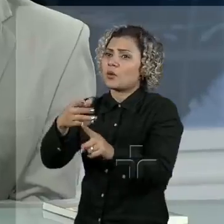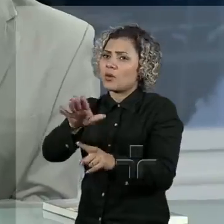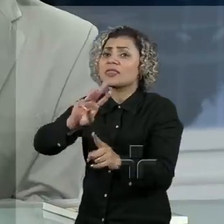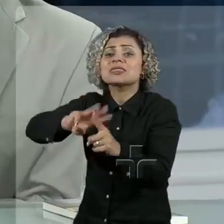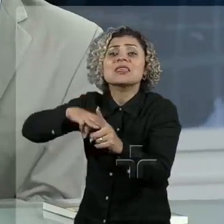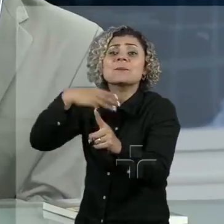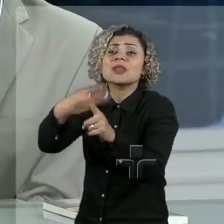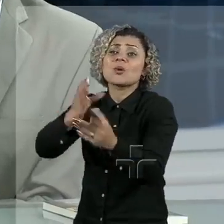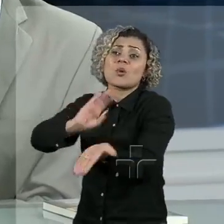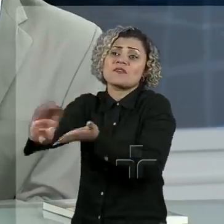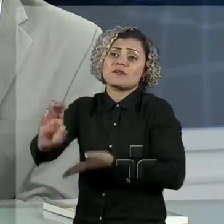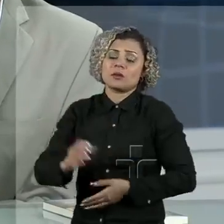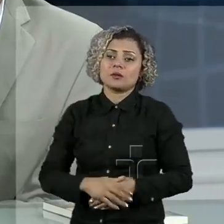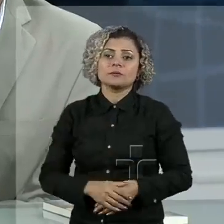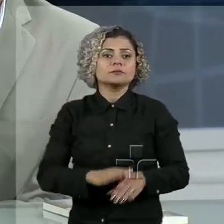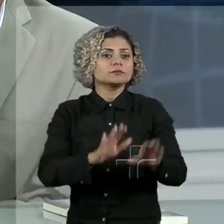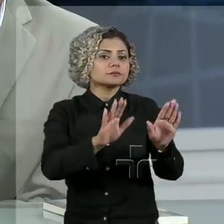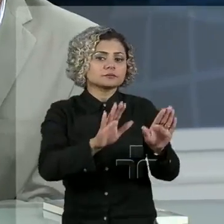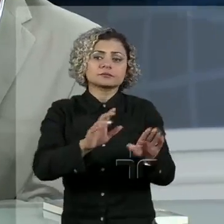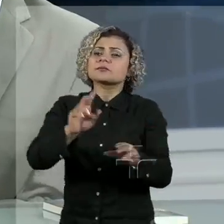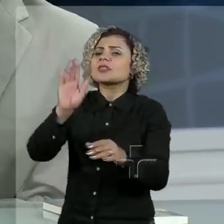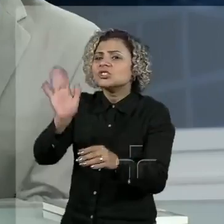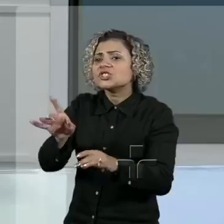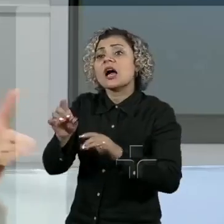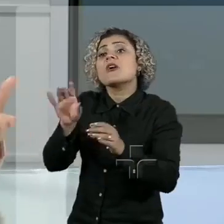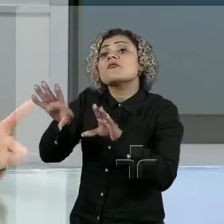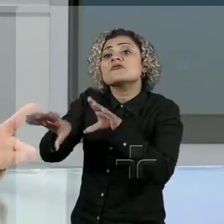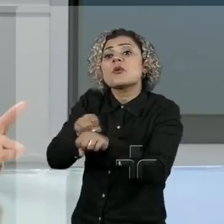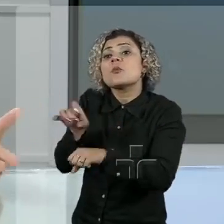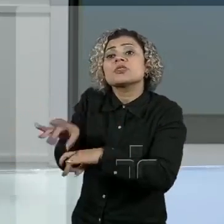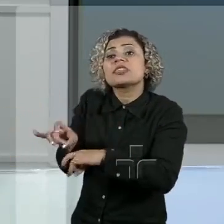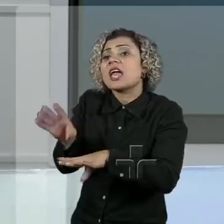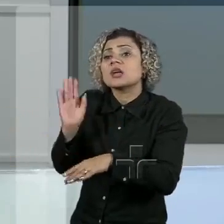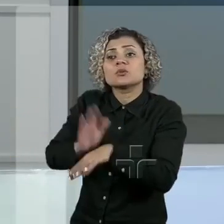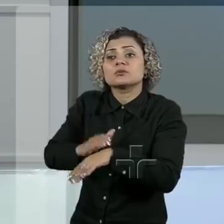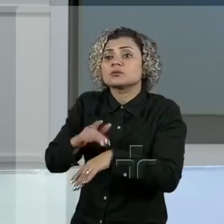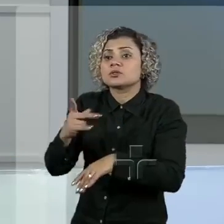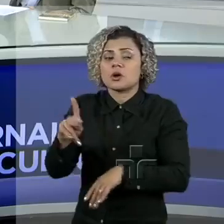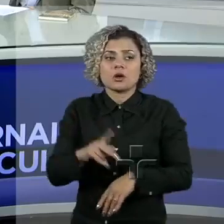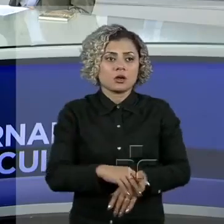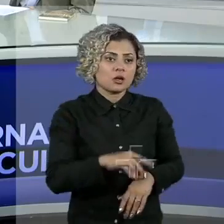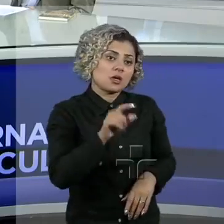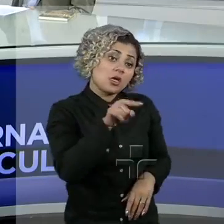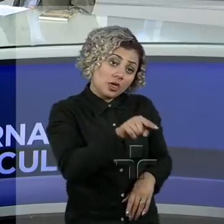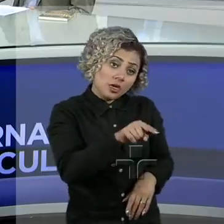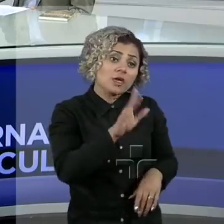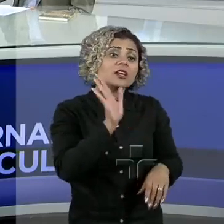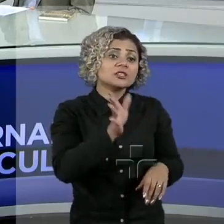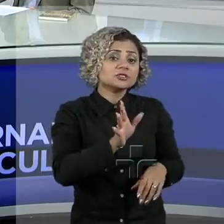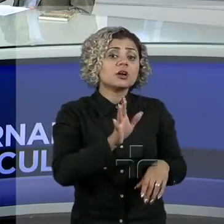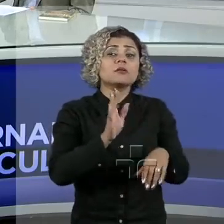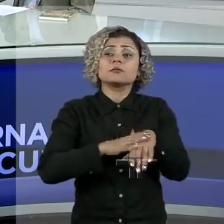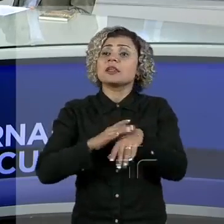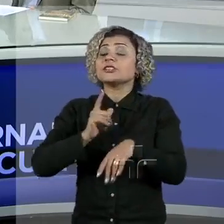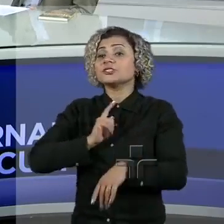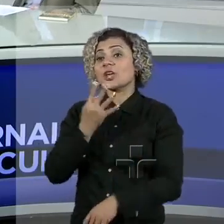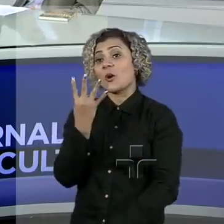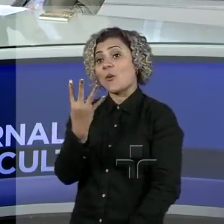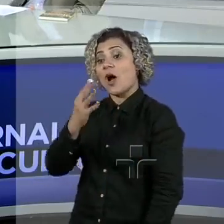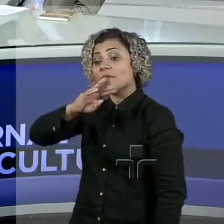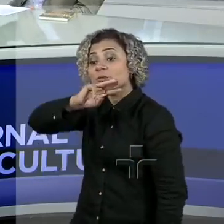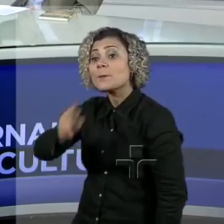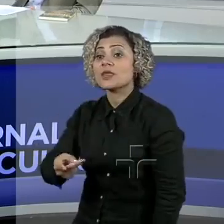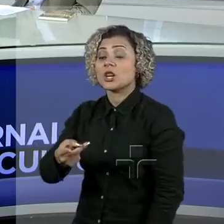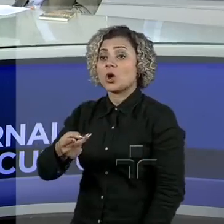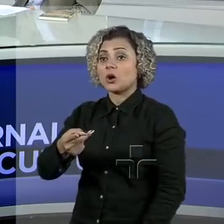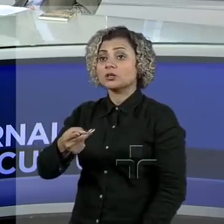coisa? Um cara que estudou até o ensino técnico, méritos, mas ele estudou até o ensino ler. técnico, ele botou, tinha 4 milhões de estudantes no Brasil, ele